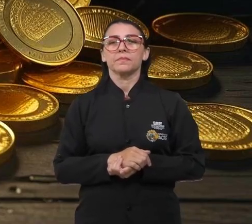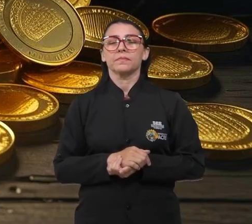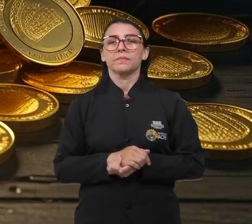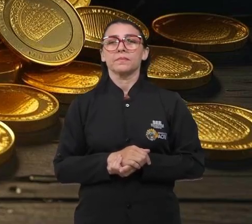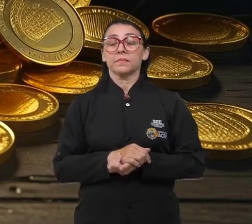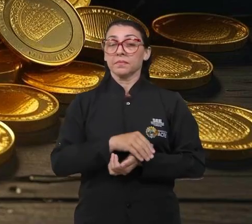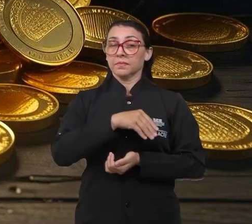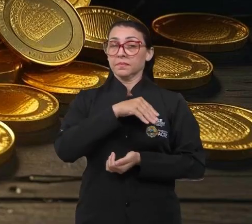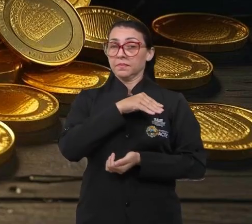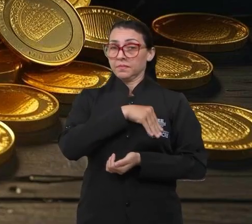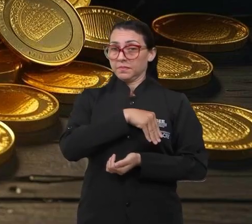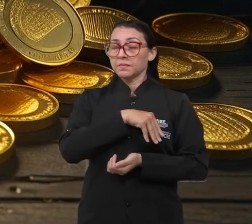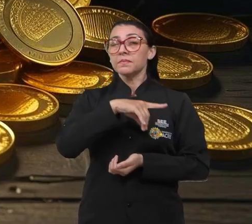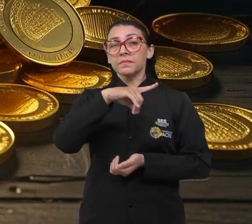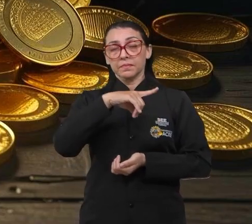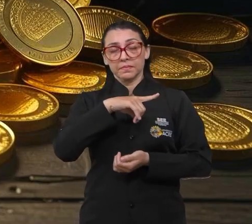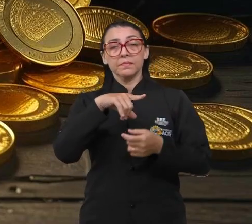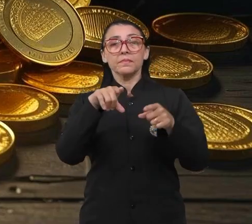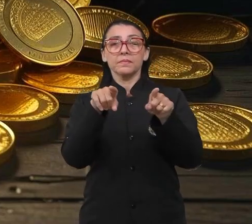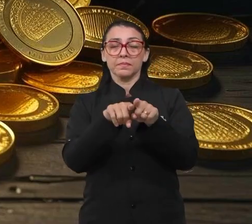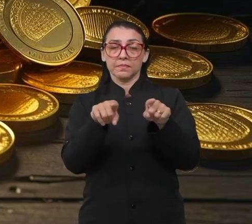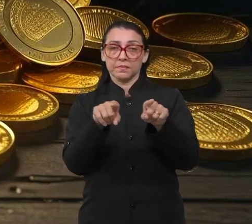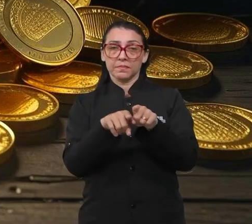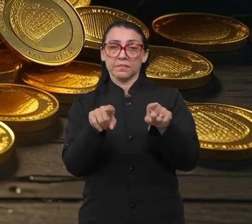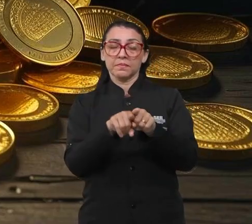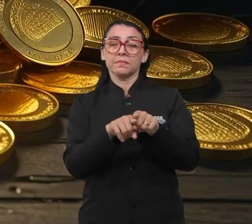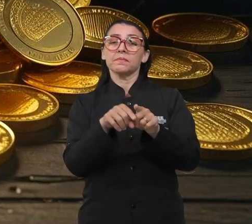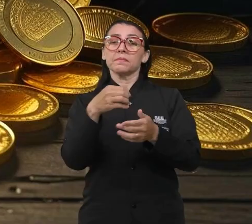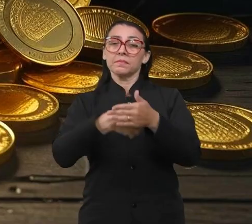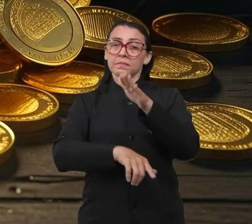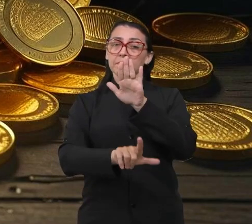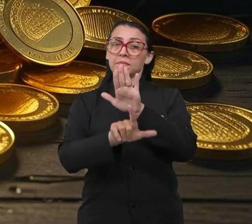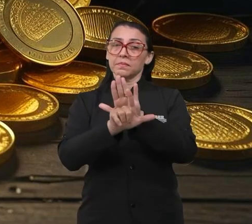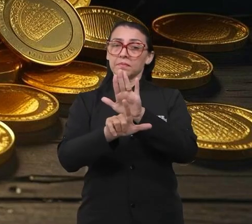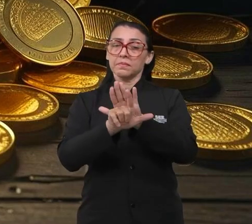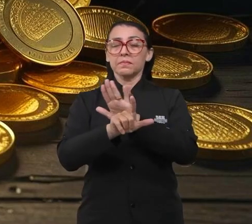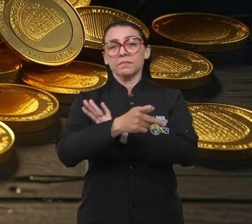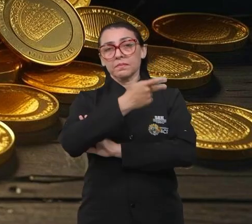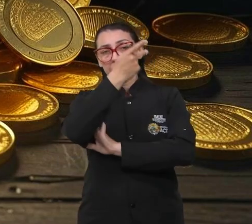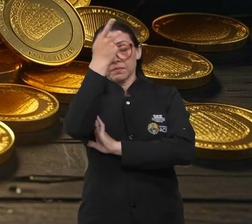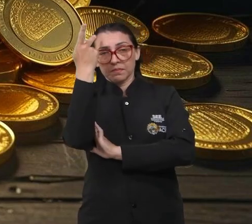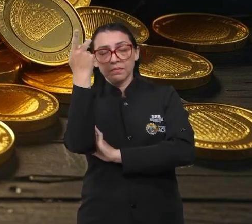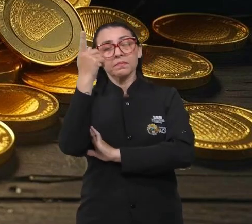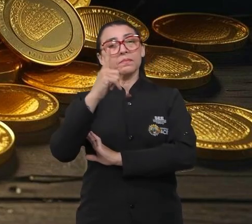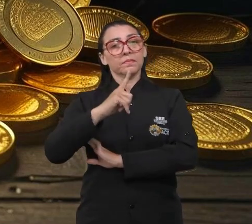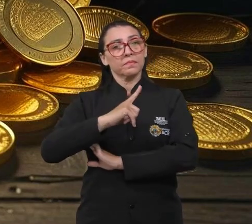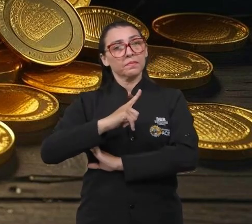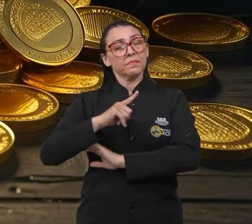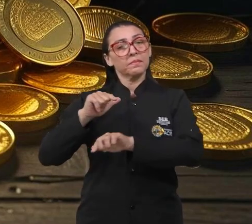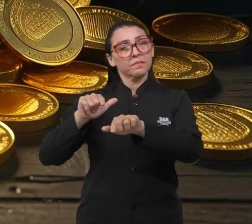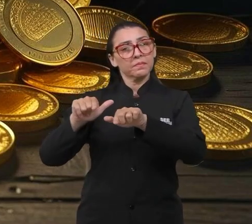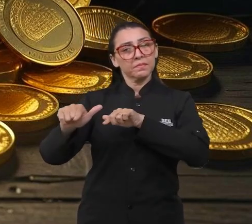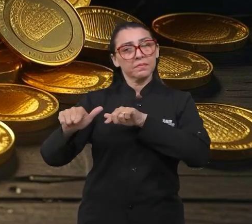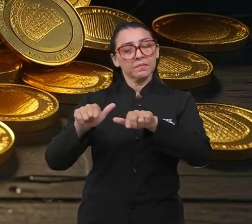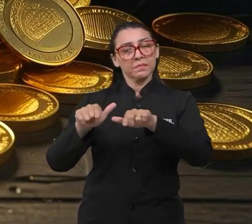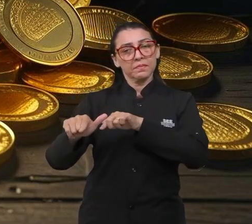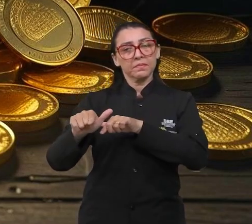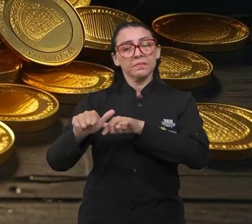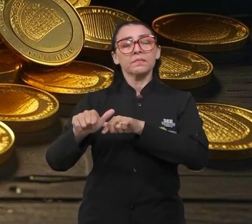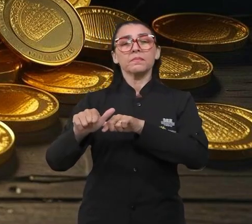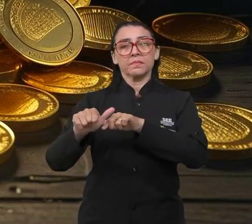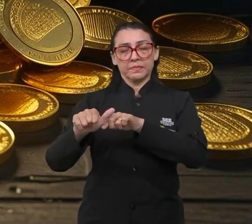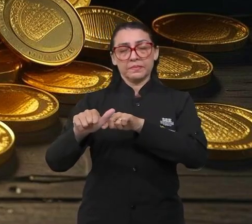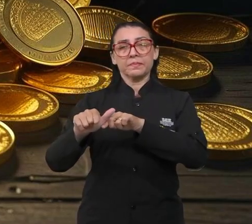além da renda, existe também, constituído por lei, quando a pessoa ali tem um emprego, quando a pessoa tem um